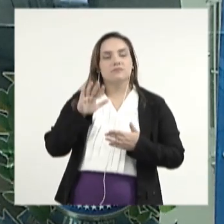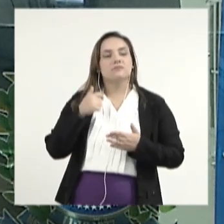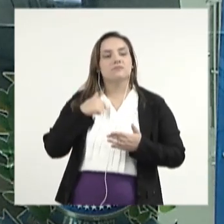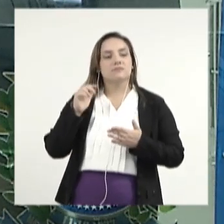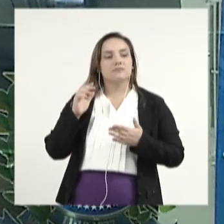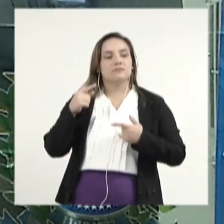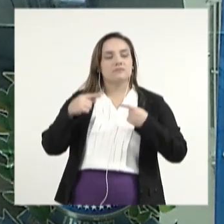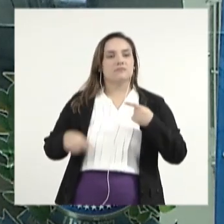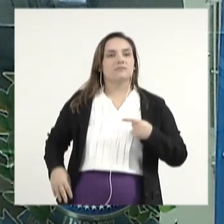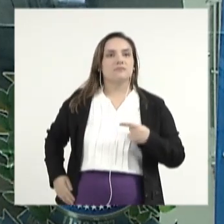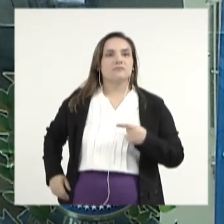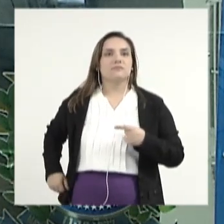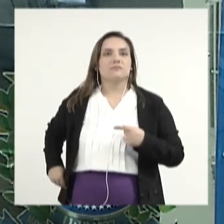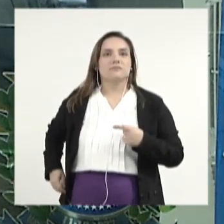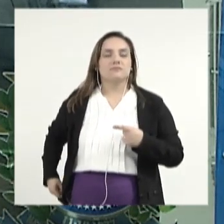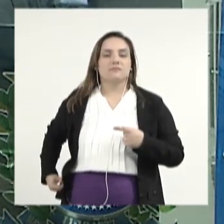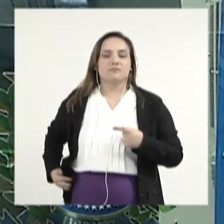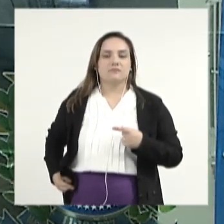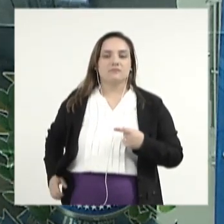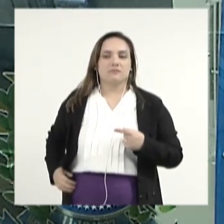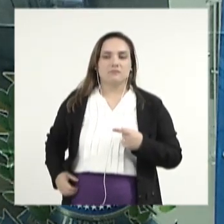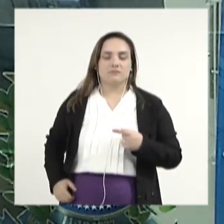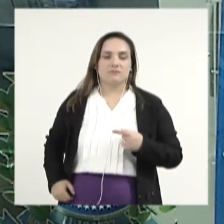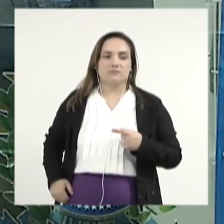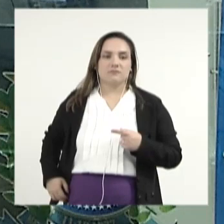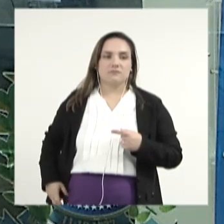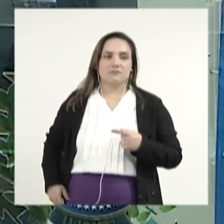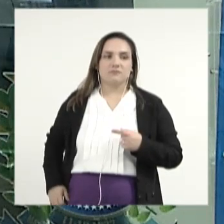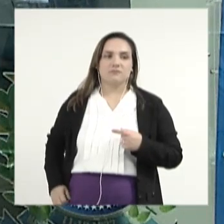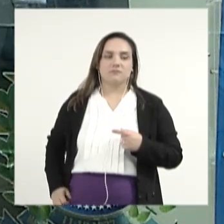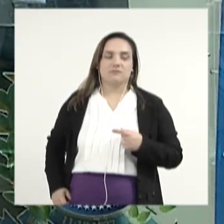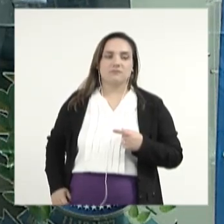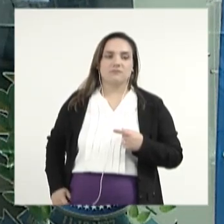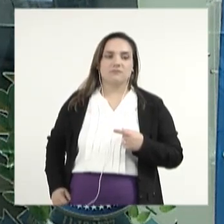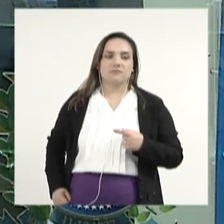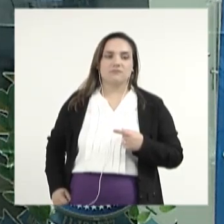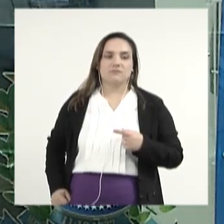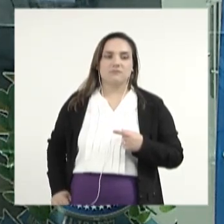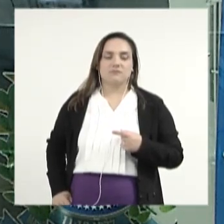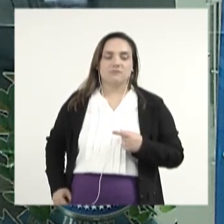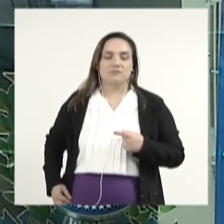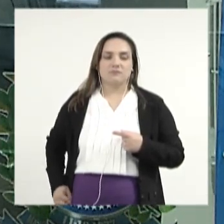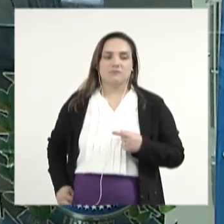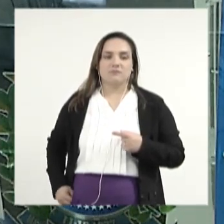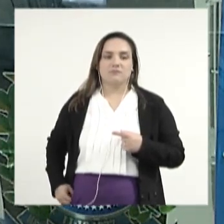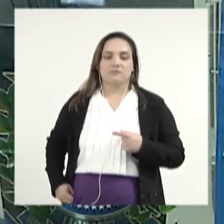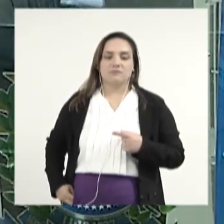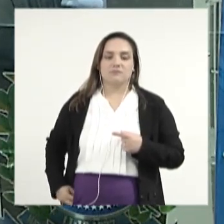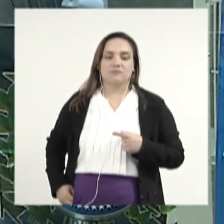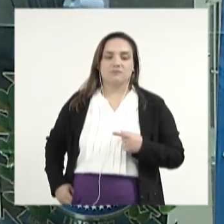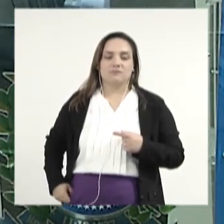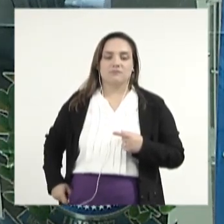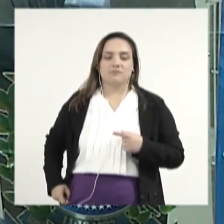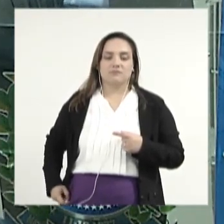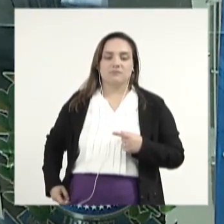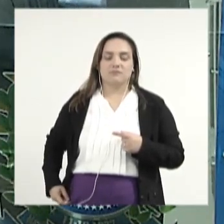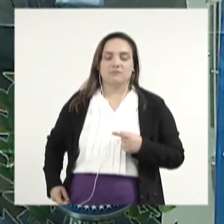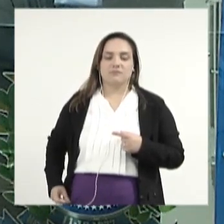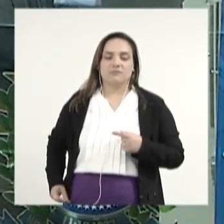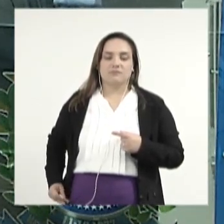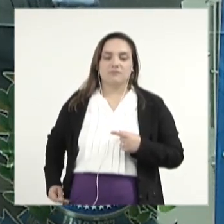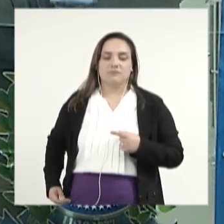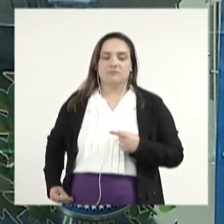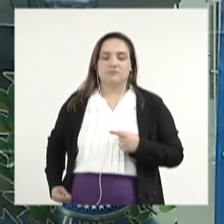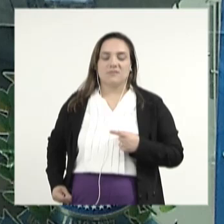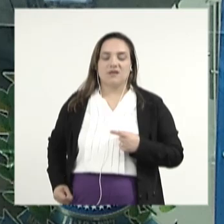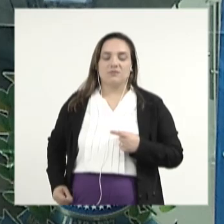que possivelmente saiam do papel muito em breve e possam ajudar a esse setor que muito importante aqui para a